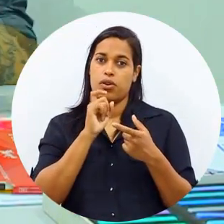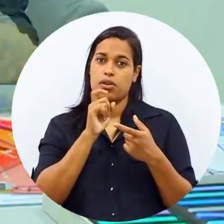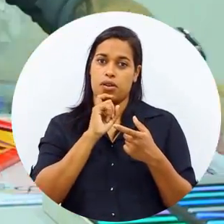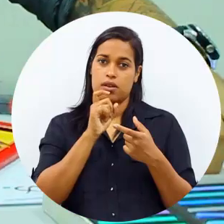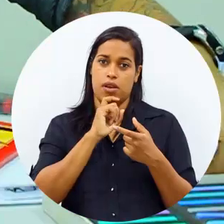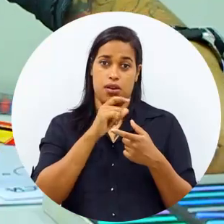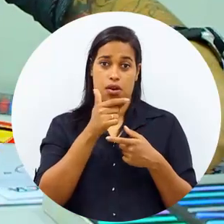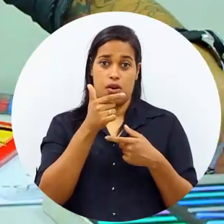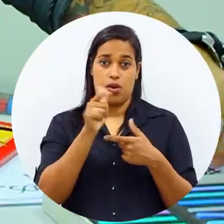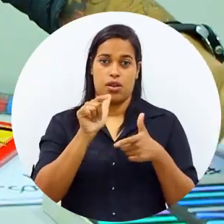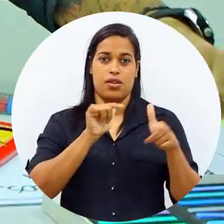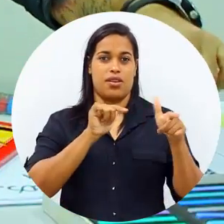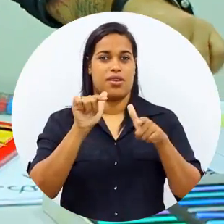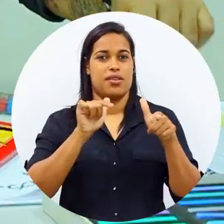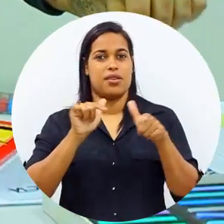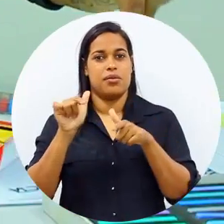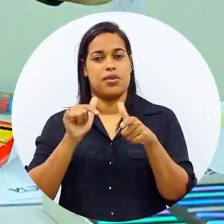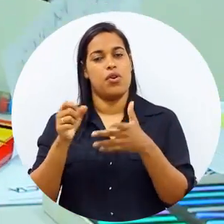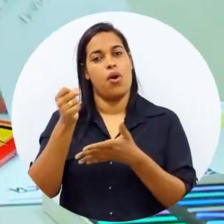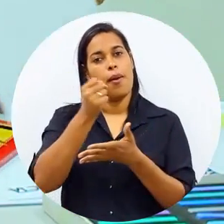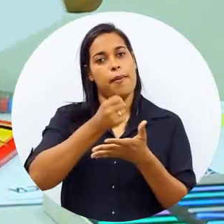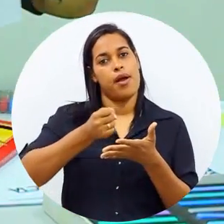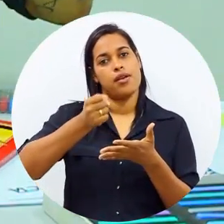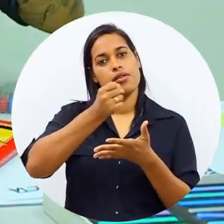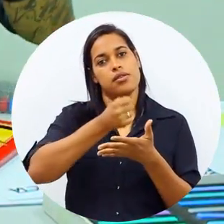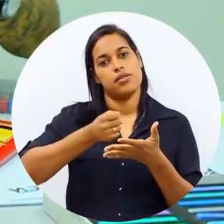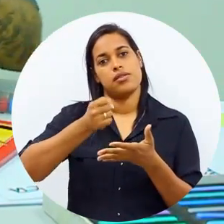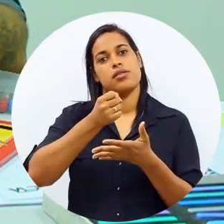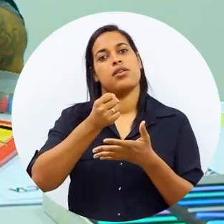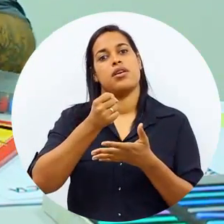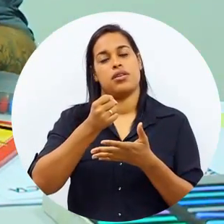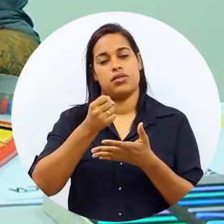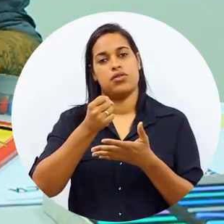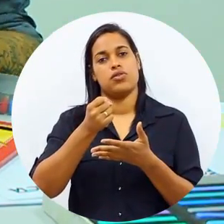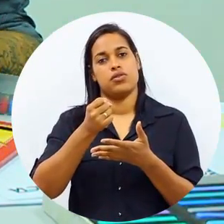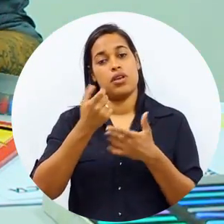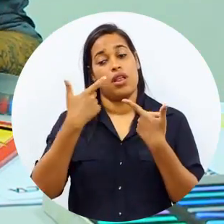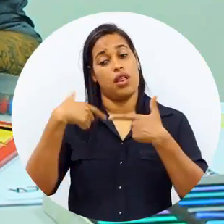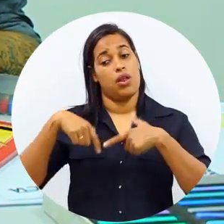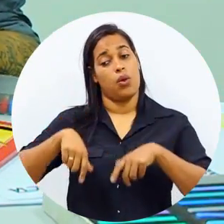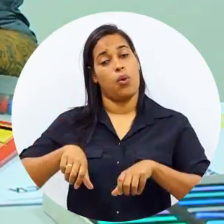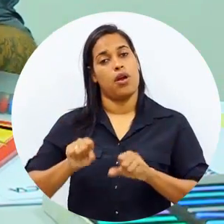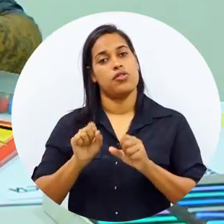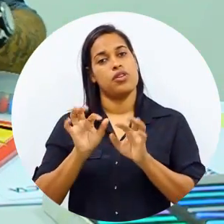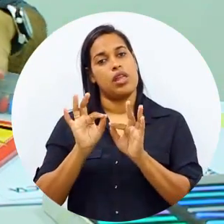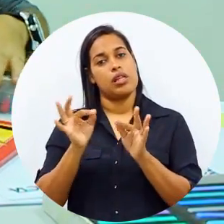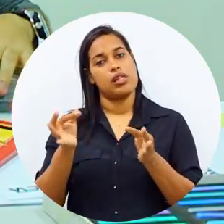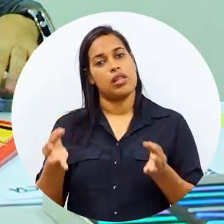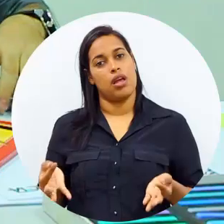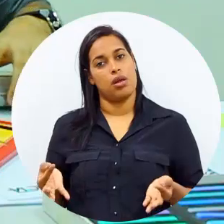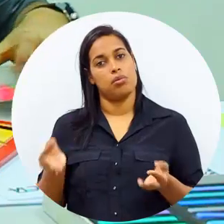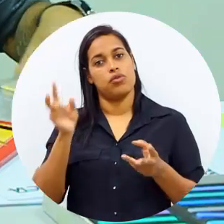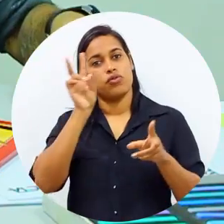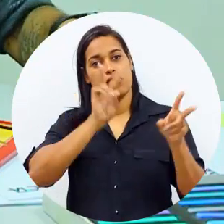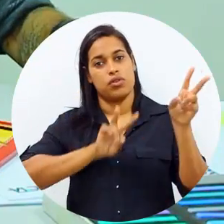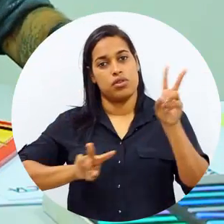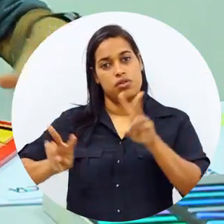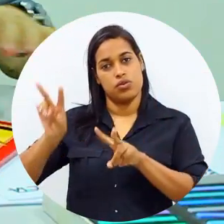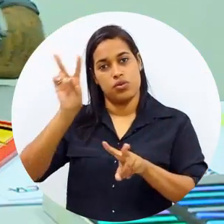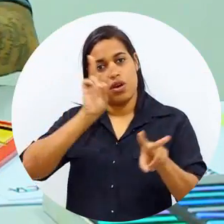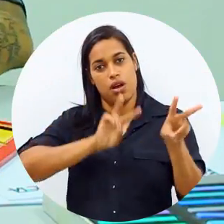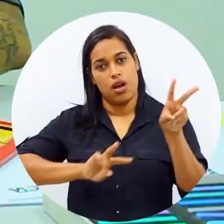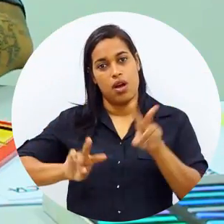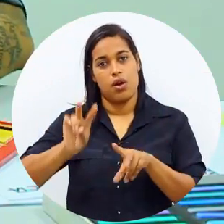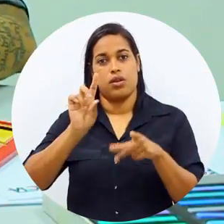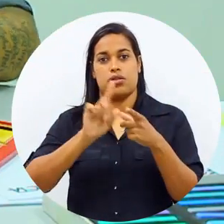cor fria. Outra forma é trabalhando com os elementos básicos, que compõem até parte da linguagem básica visual,